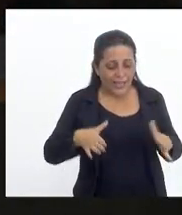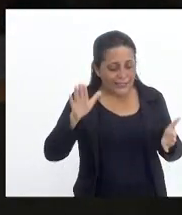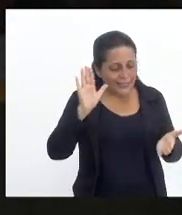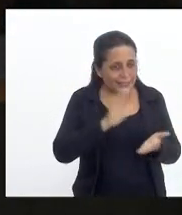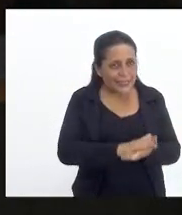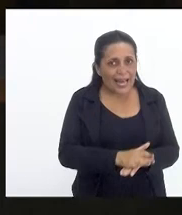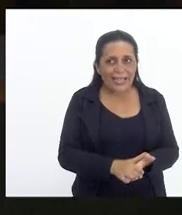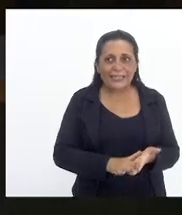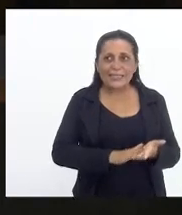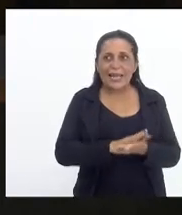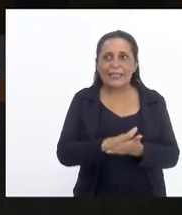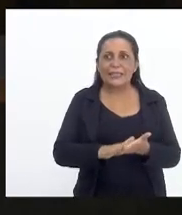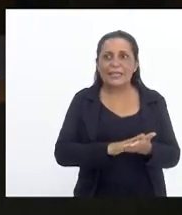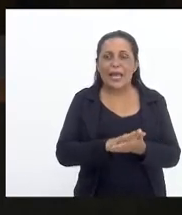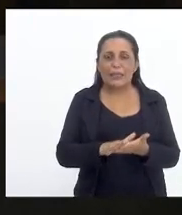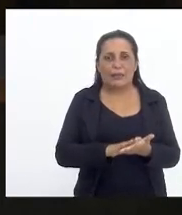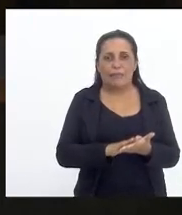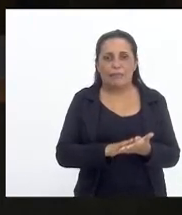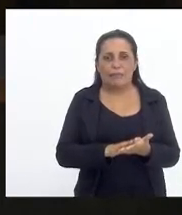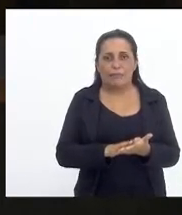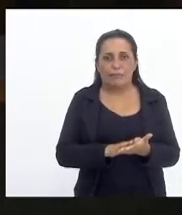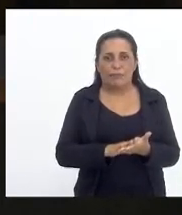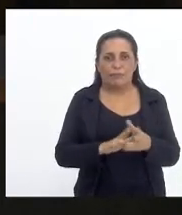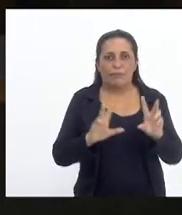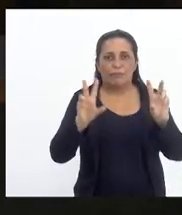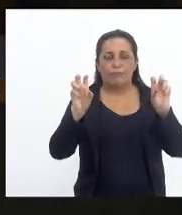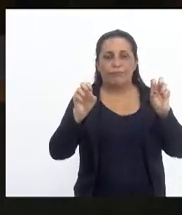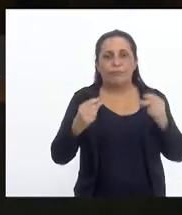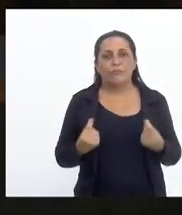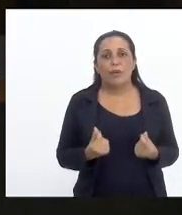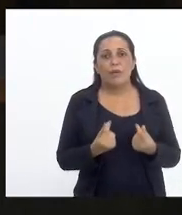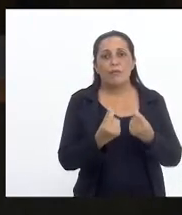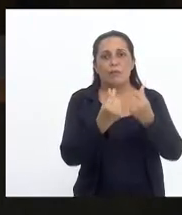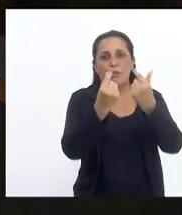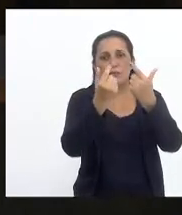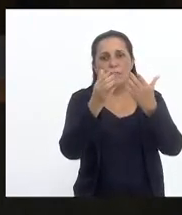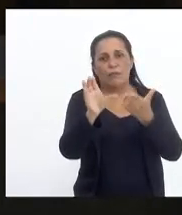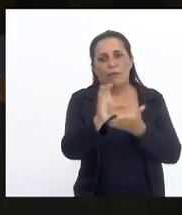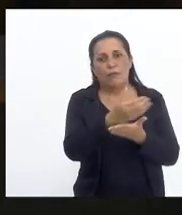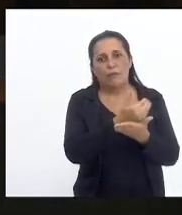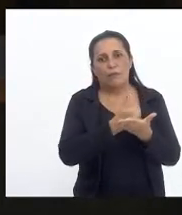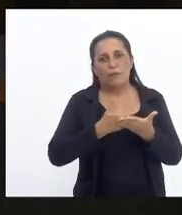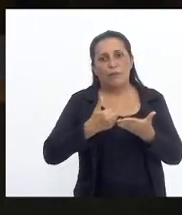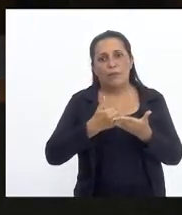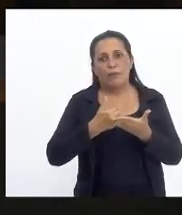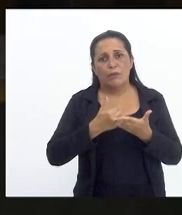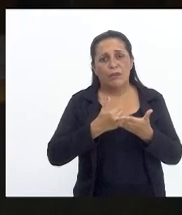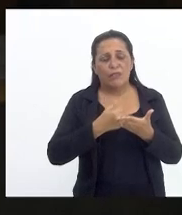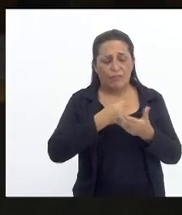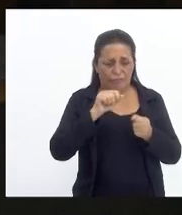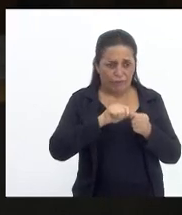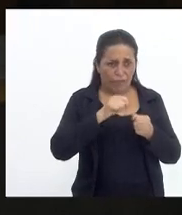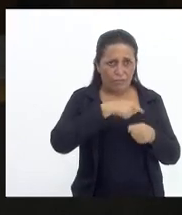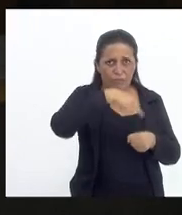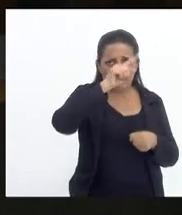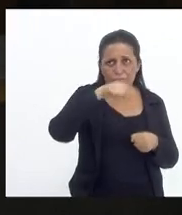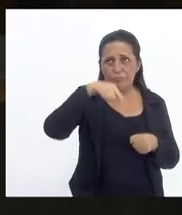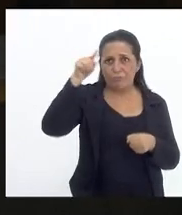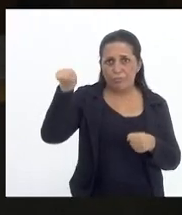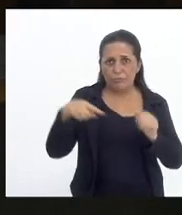nada nada nada nada sobre receita o gráfico que vossa excelência